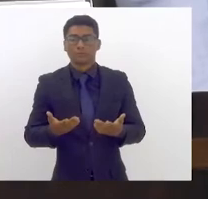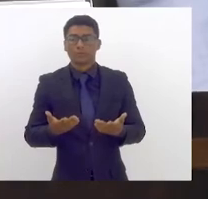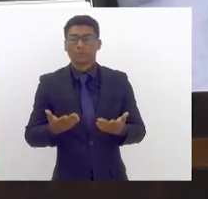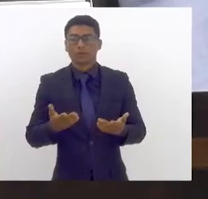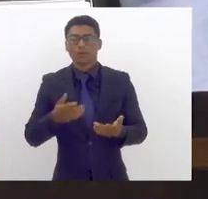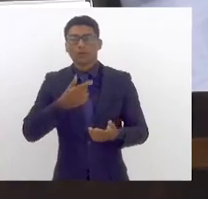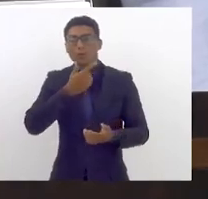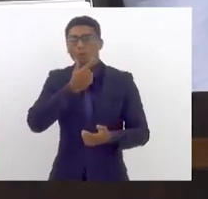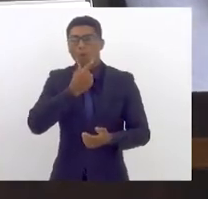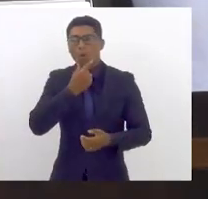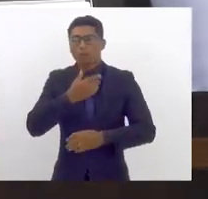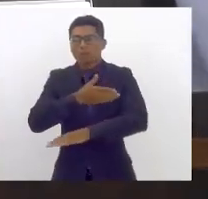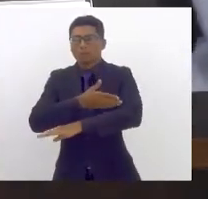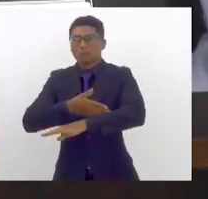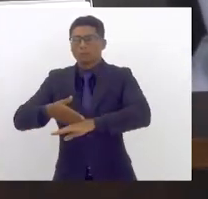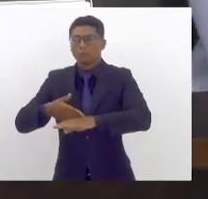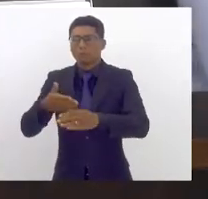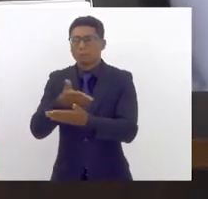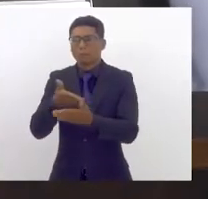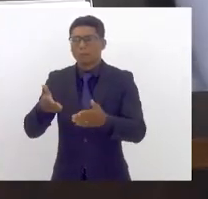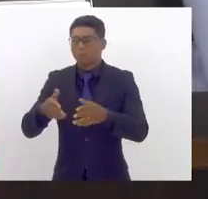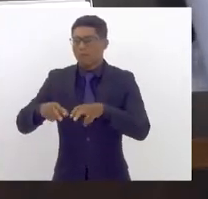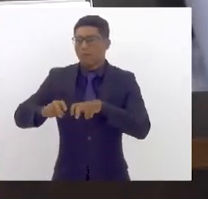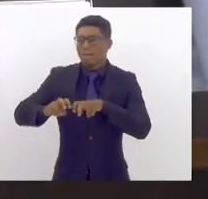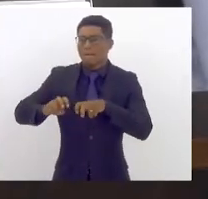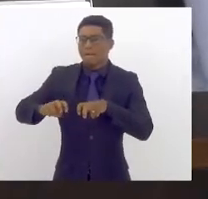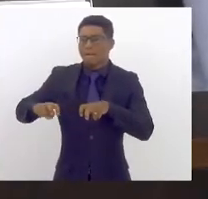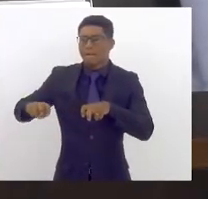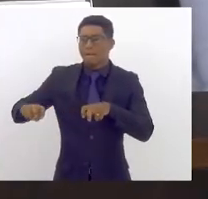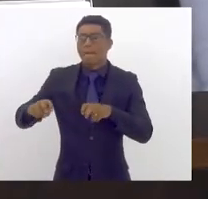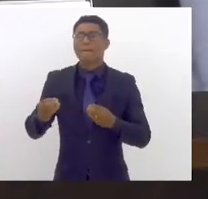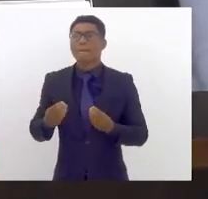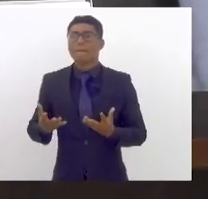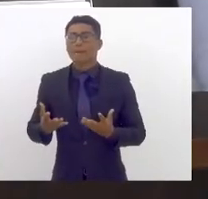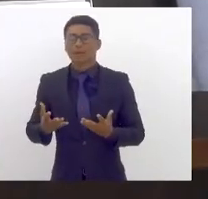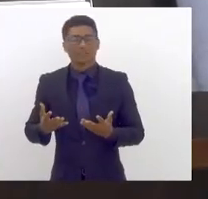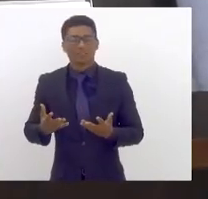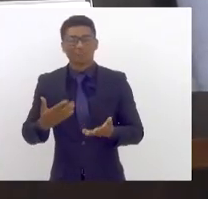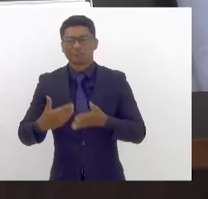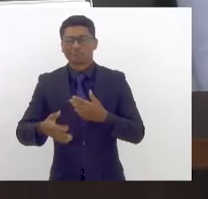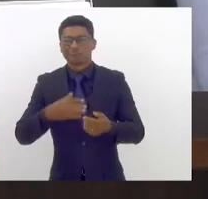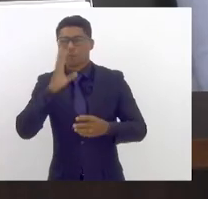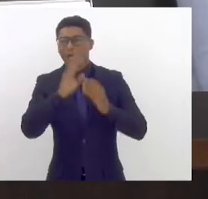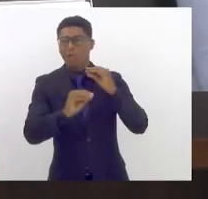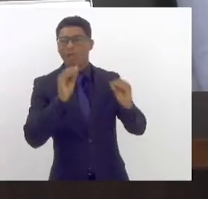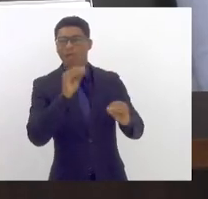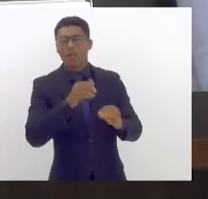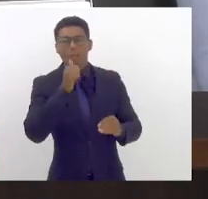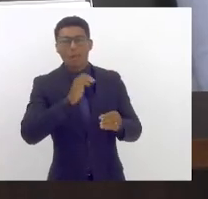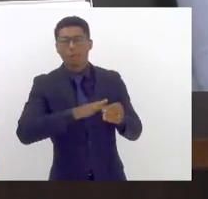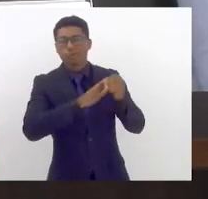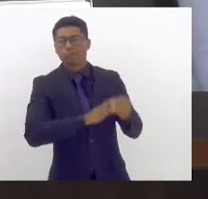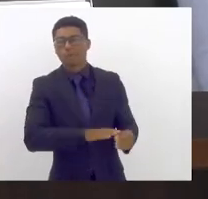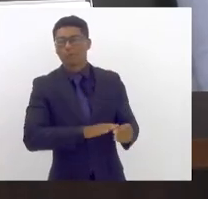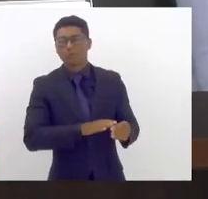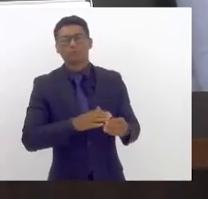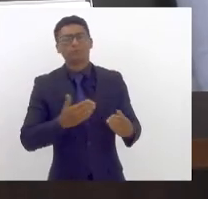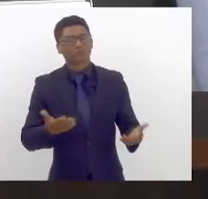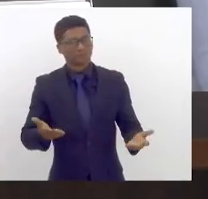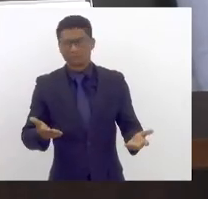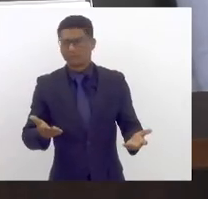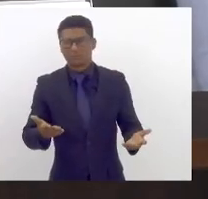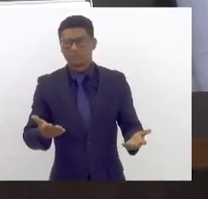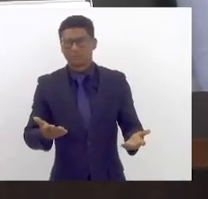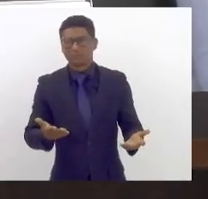homens brancos que sentam essas cadeiras para vulnerabilizar ainda mais a vida das nossas mulheres é disso que se trata